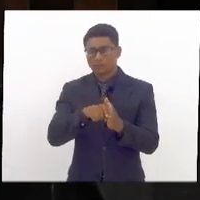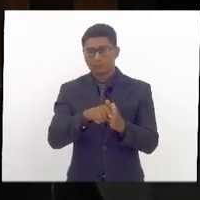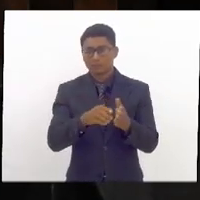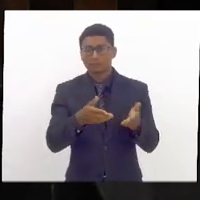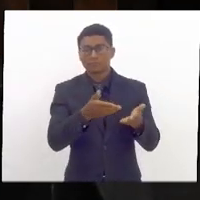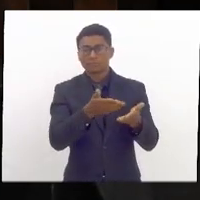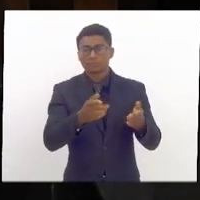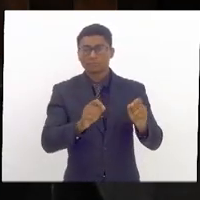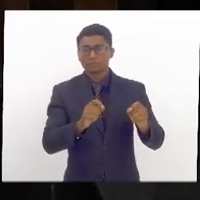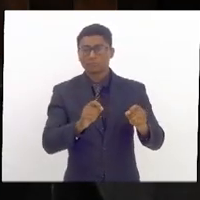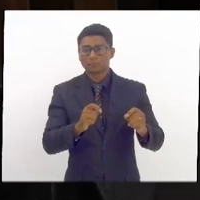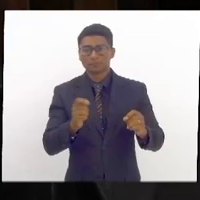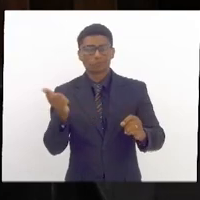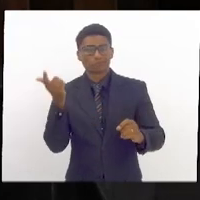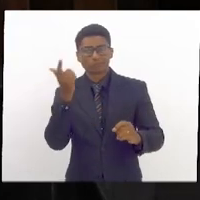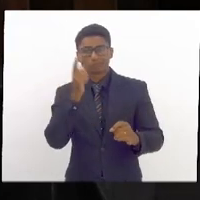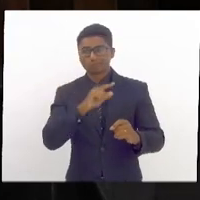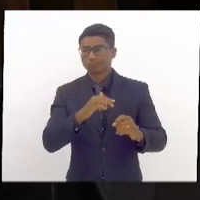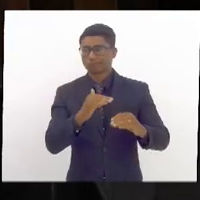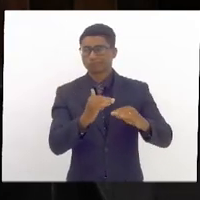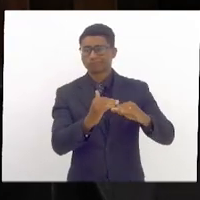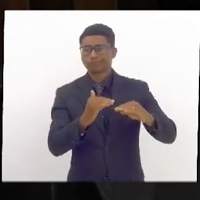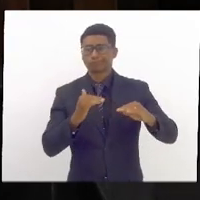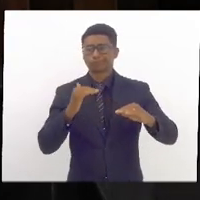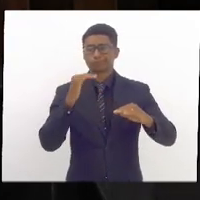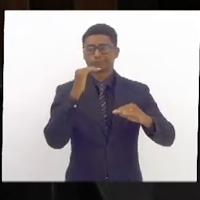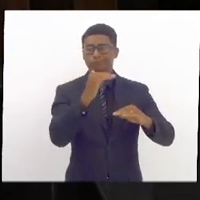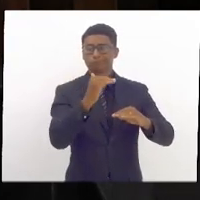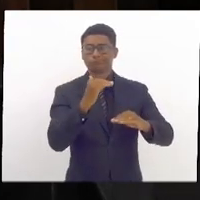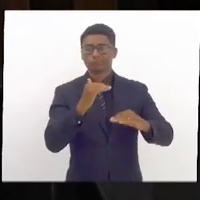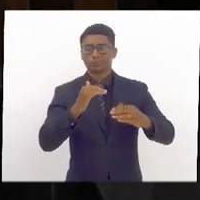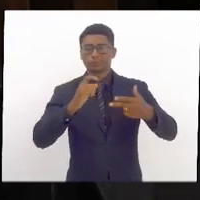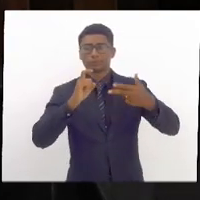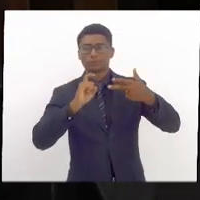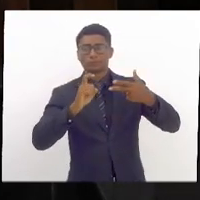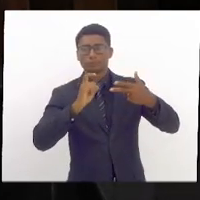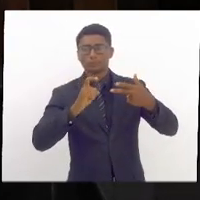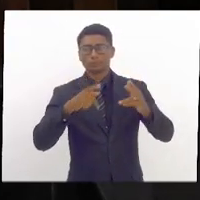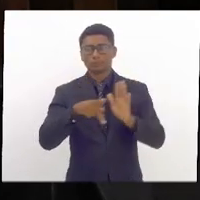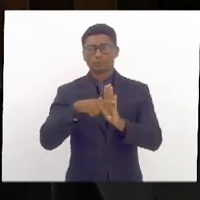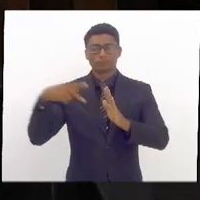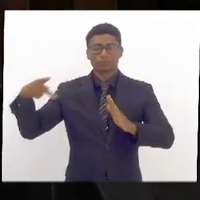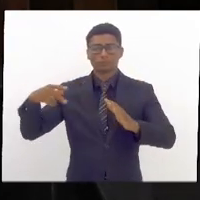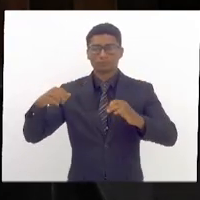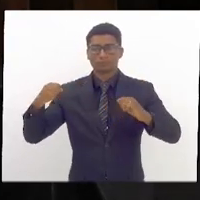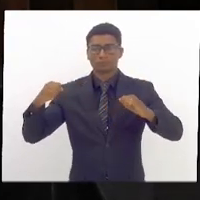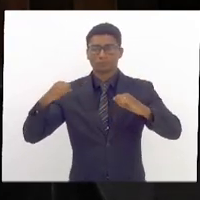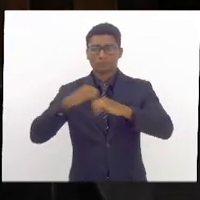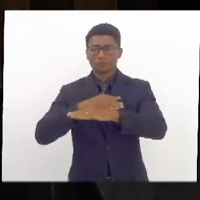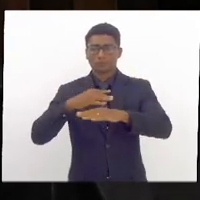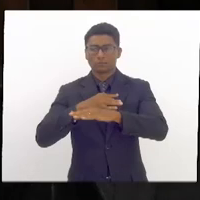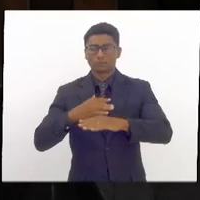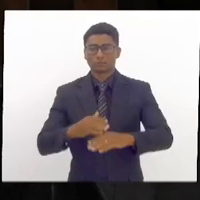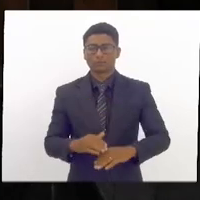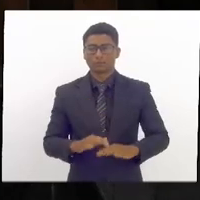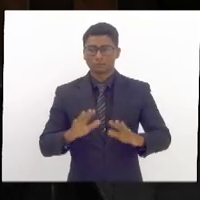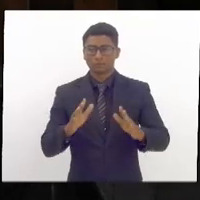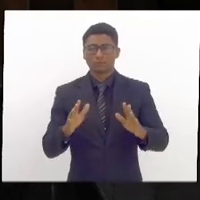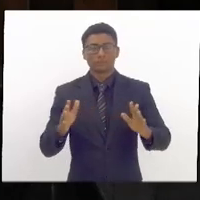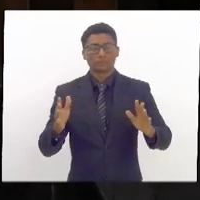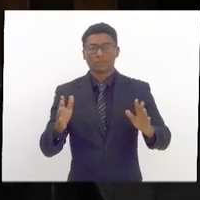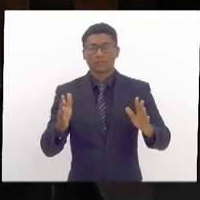ascendeu a cargos importantes no Executivo Municipal. Mas essa não é a discussão por hora. Eu só estou